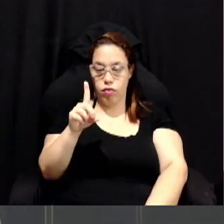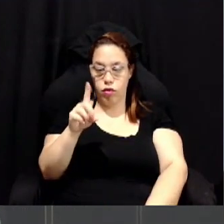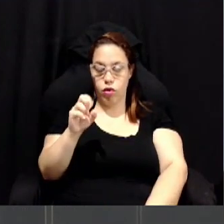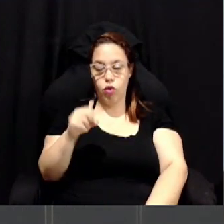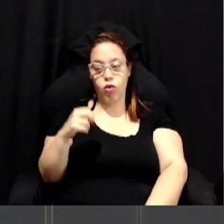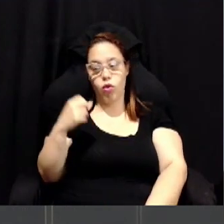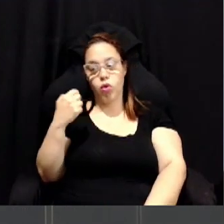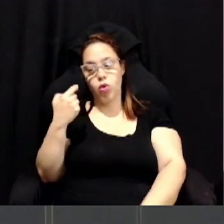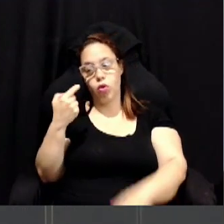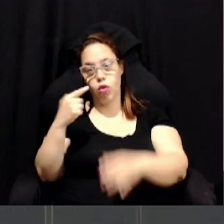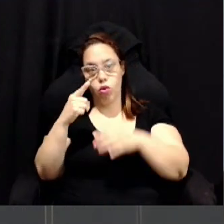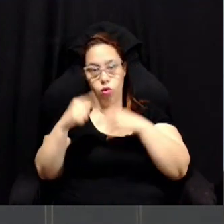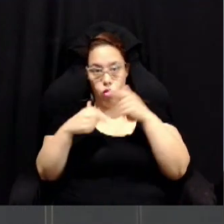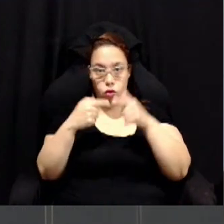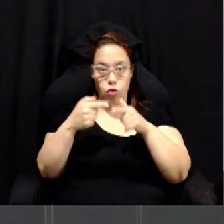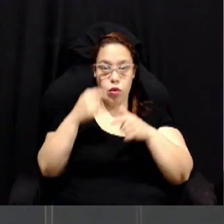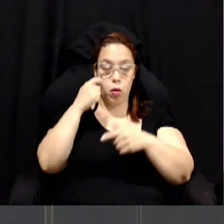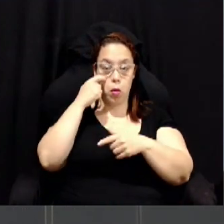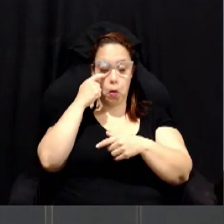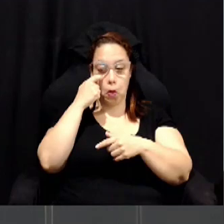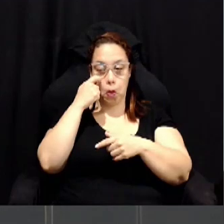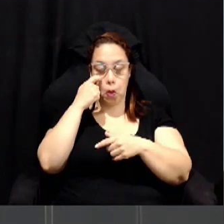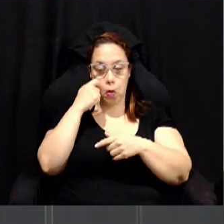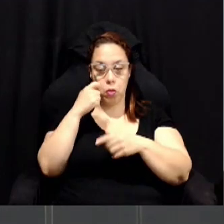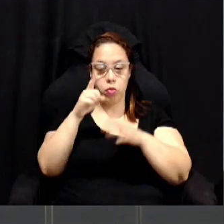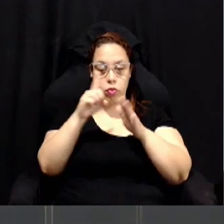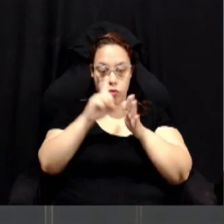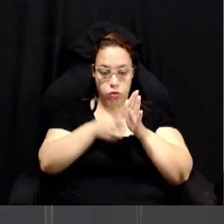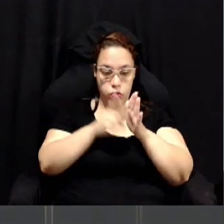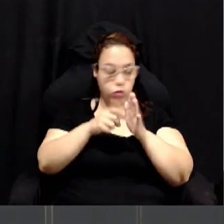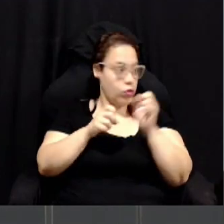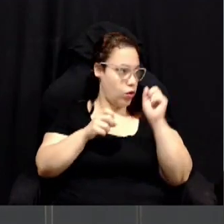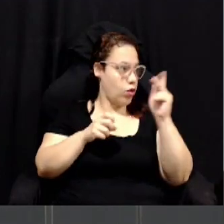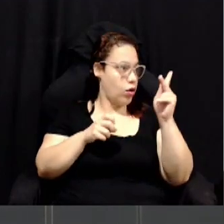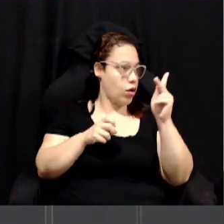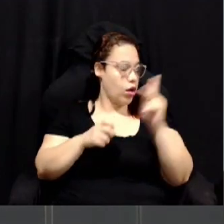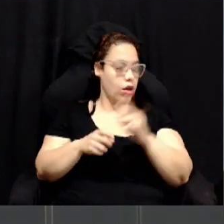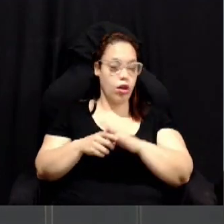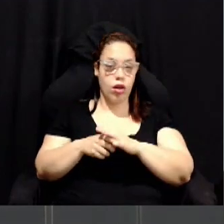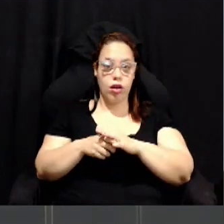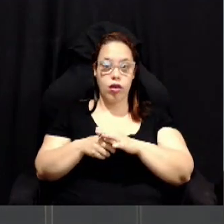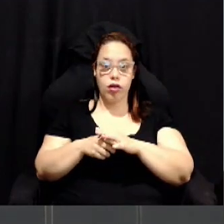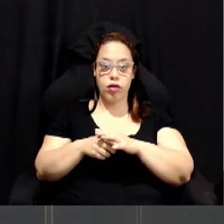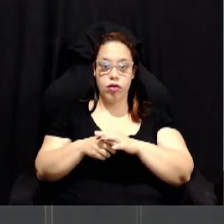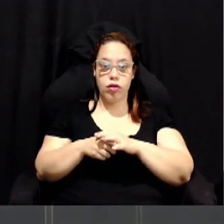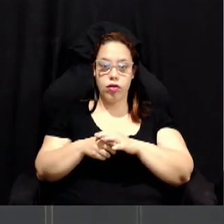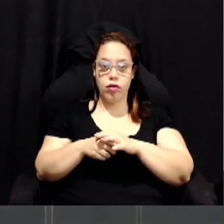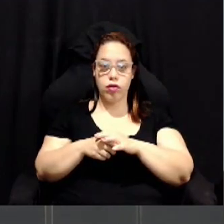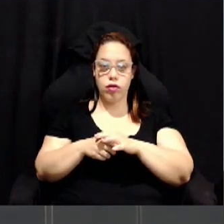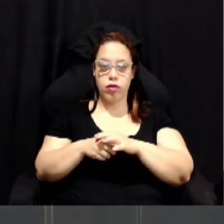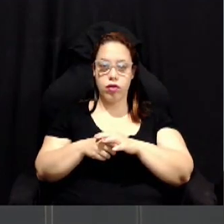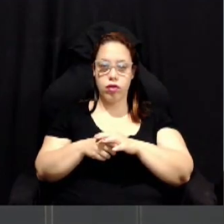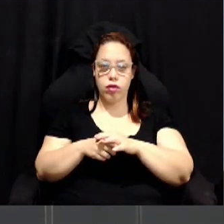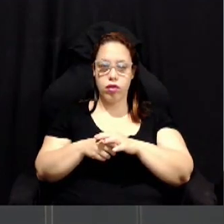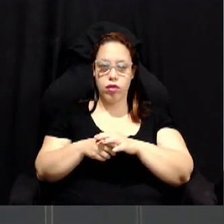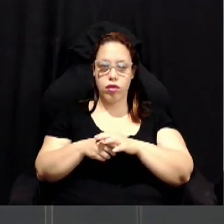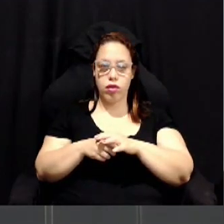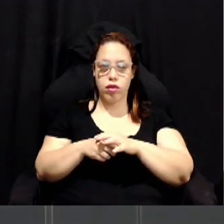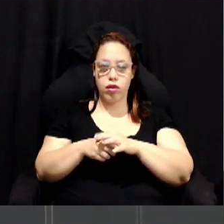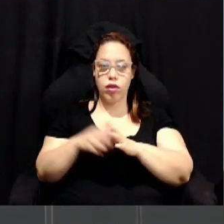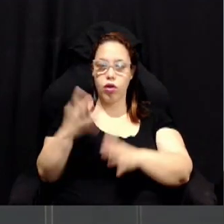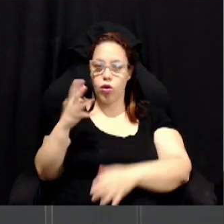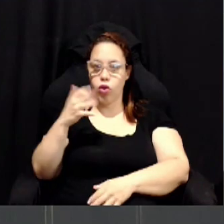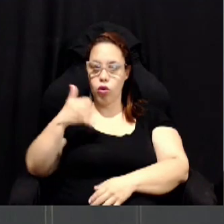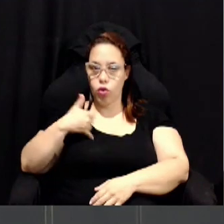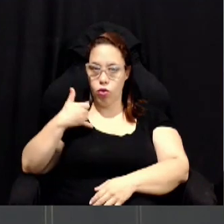de condições associadas ao autismo. Okay. E uma vez eu disse ela ia fazer 4 anos, estava